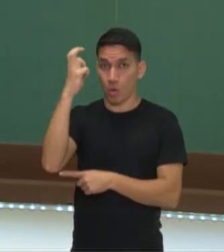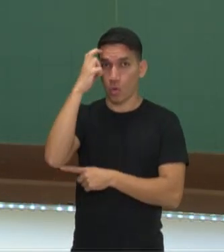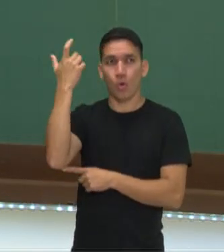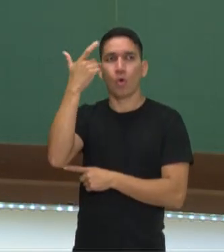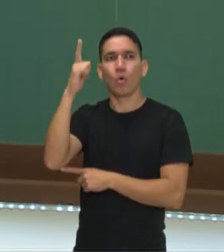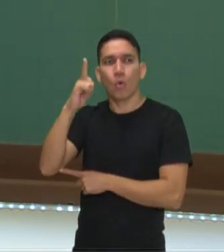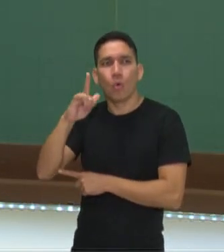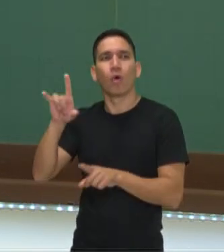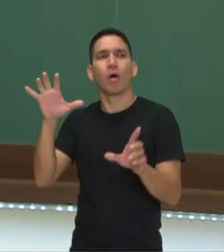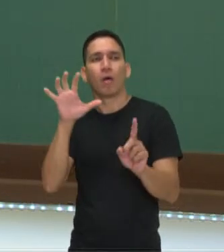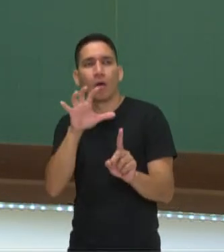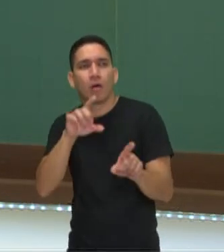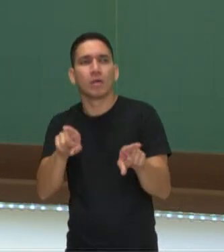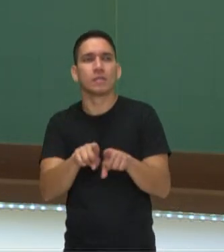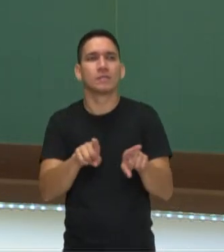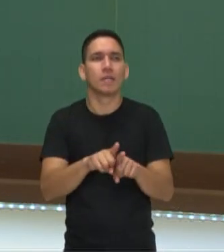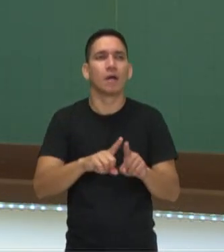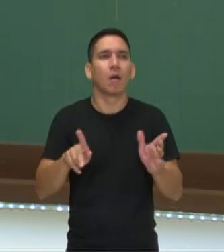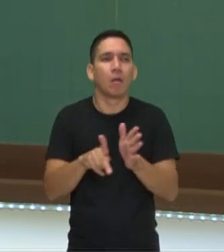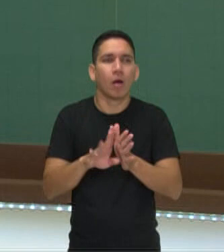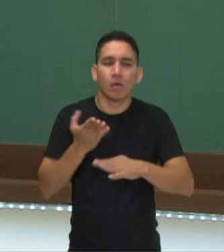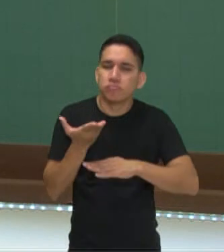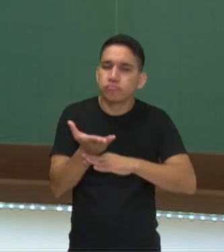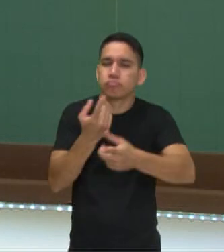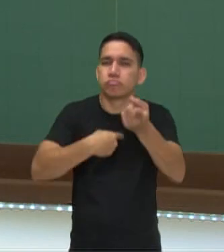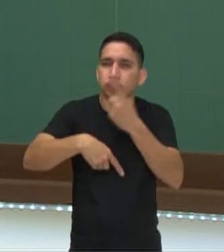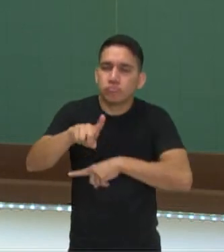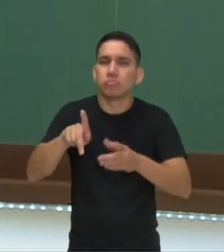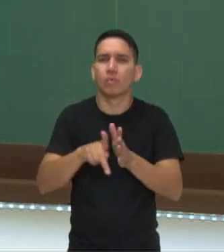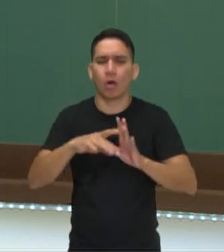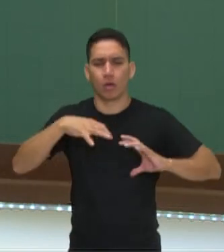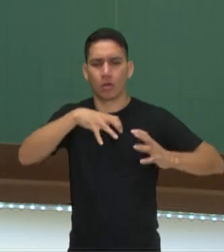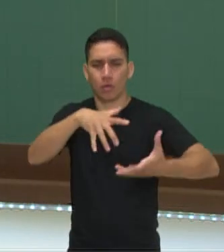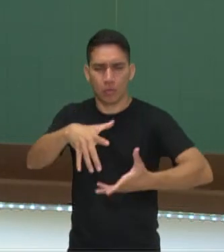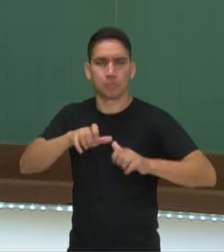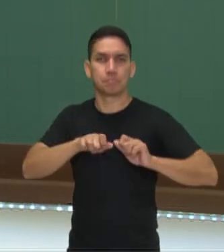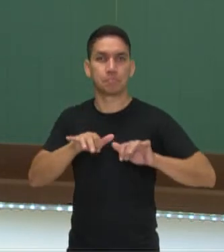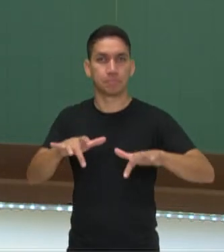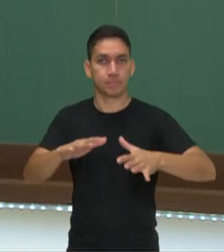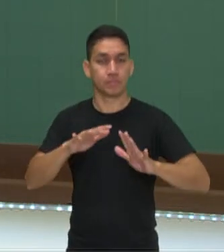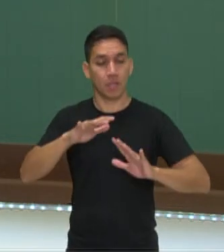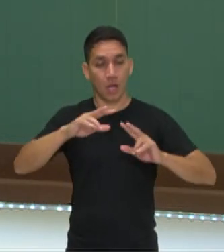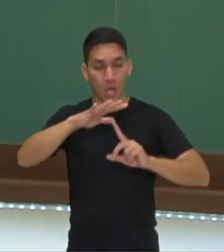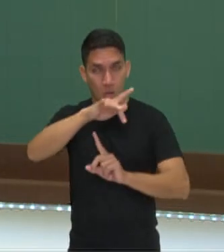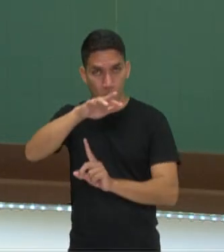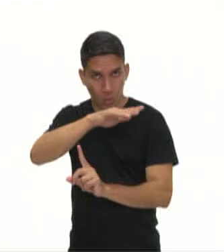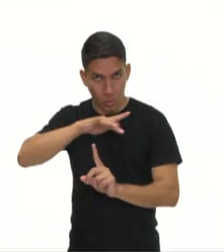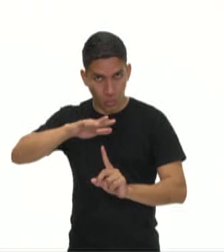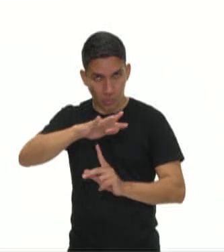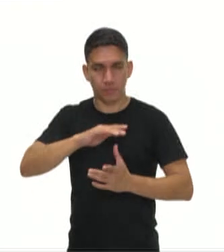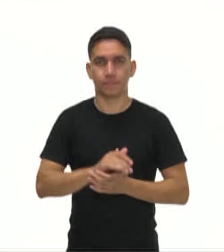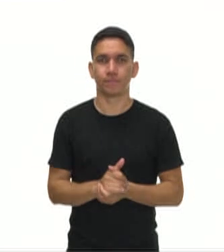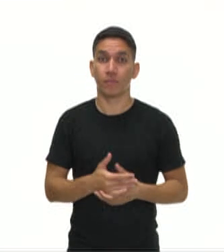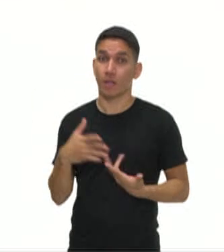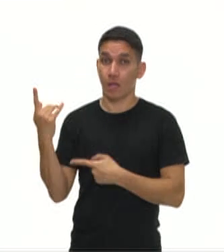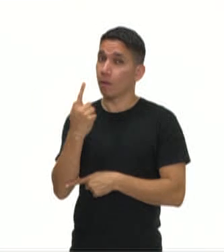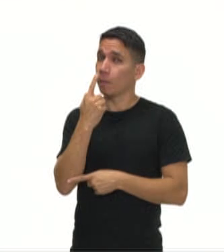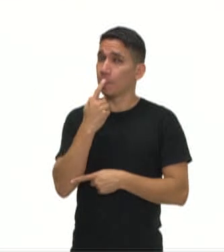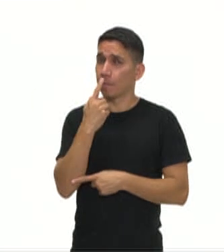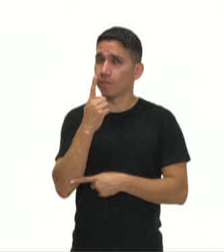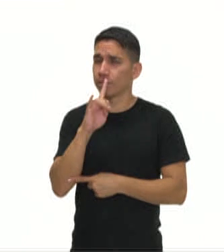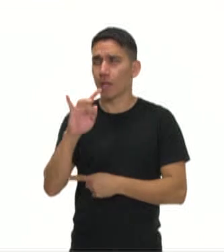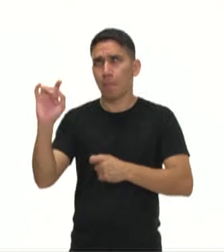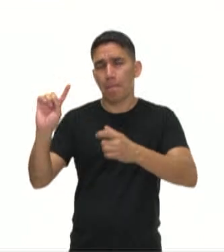no debate sobre cultura e estudos antropológicos no mundo todo. Bom, Gilberto Freire formulou